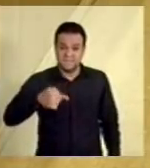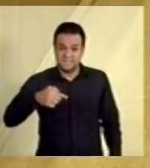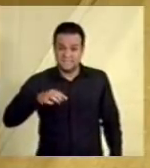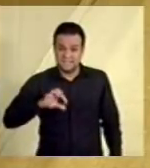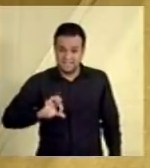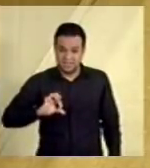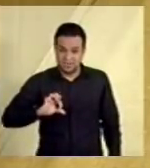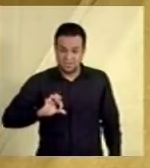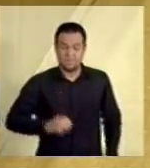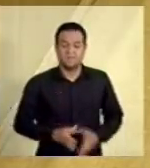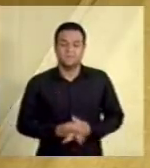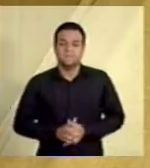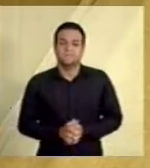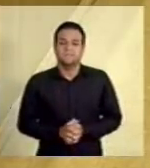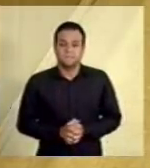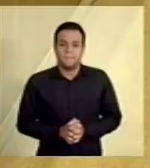1979.